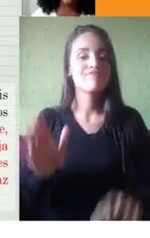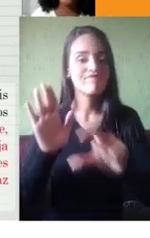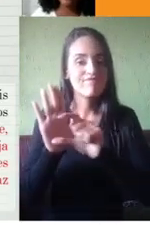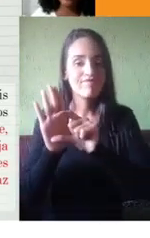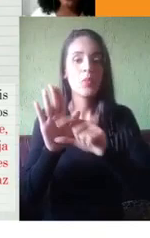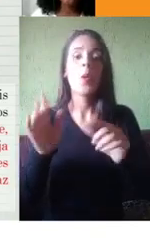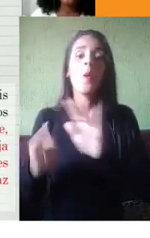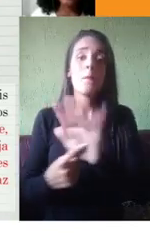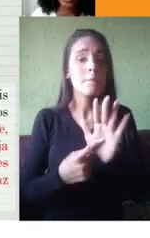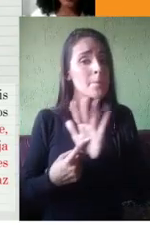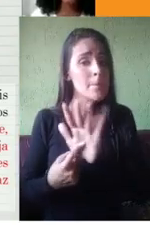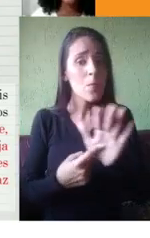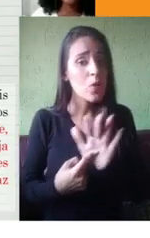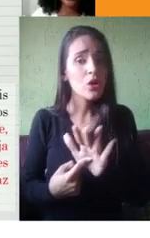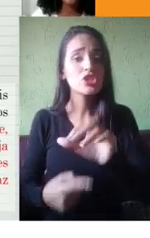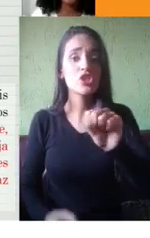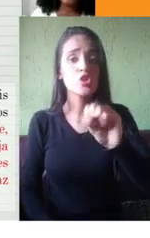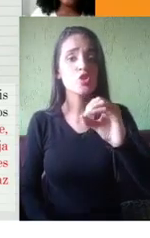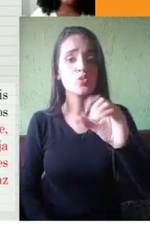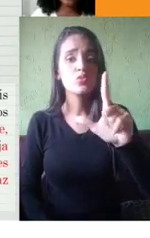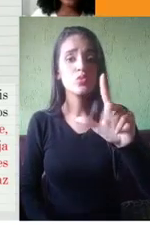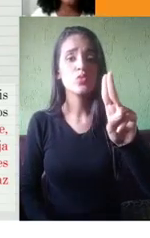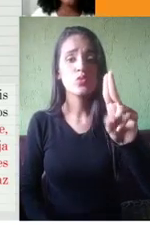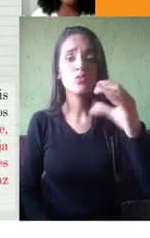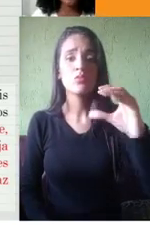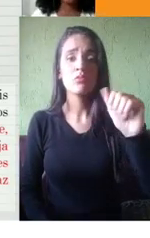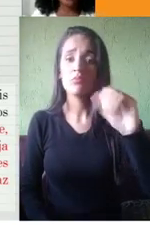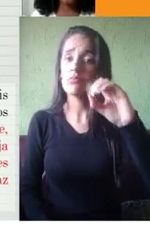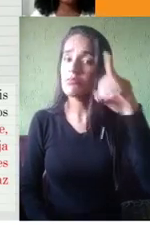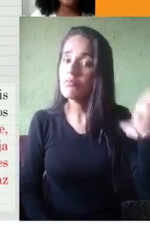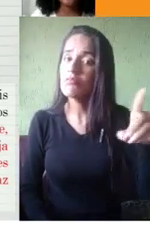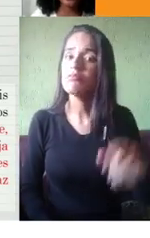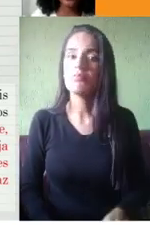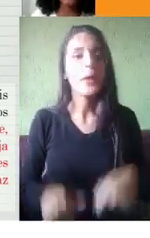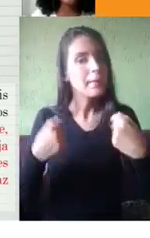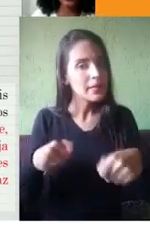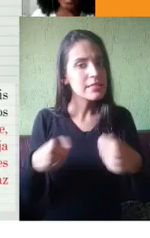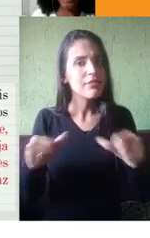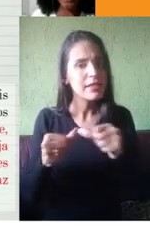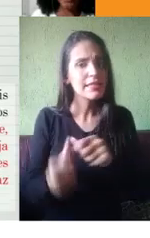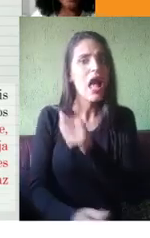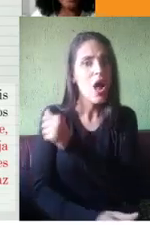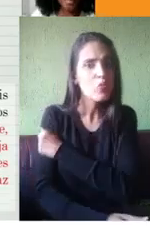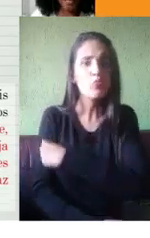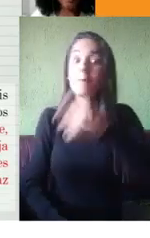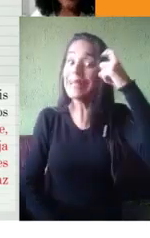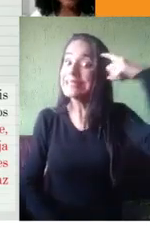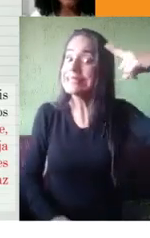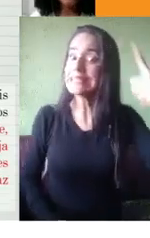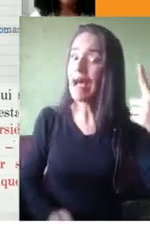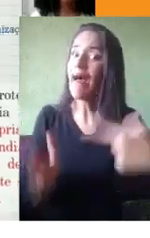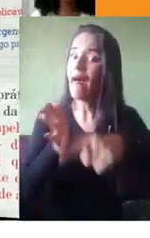né? A proibição, que é a conjuntural, e a solução estrutural, que é a conscientização dos estudantes,